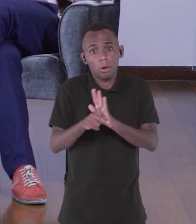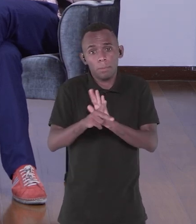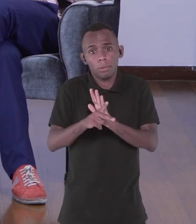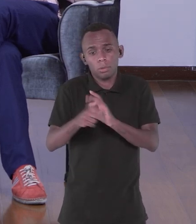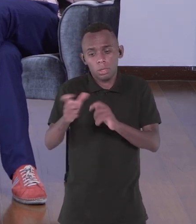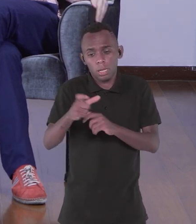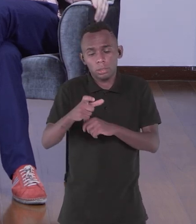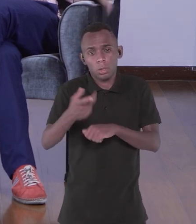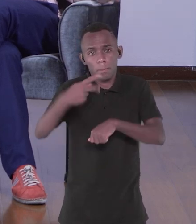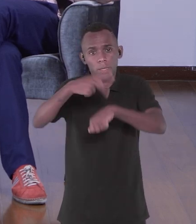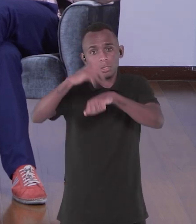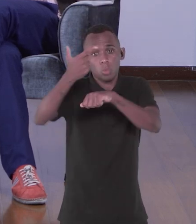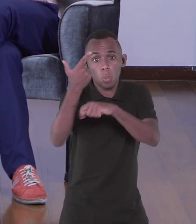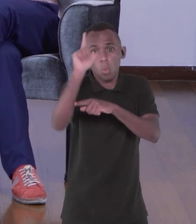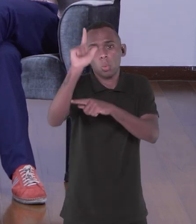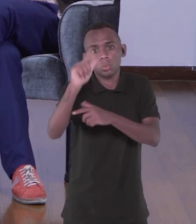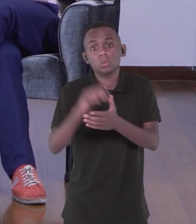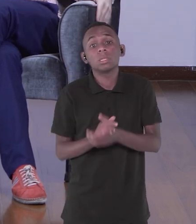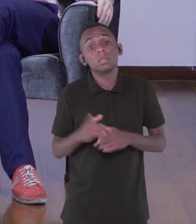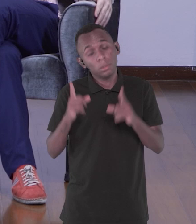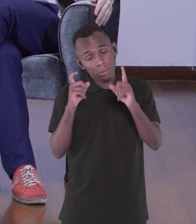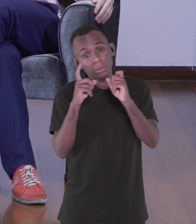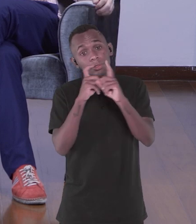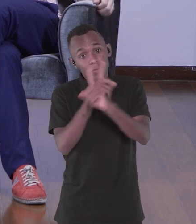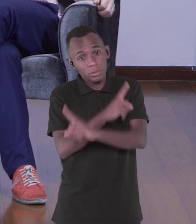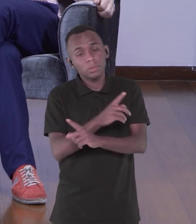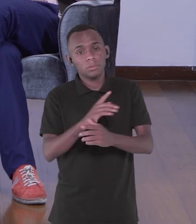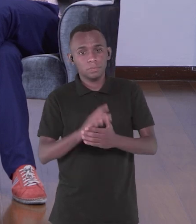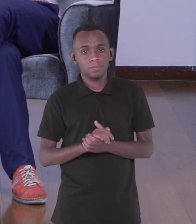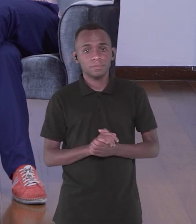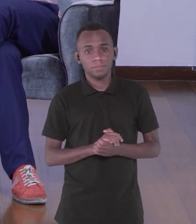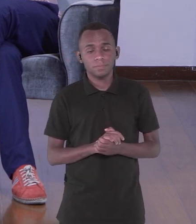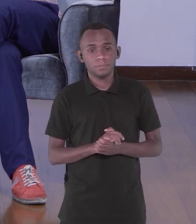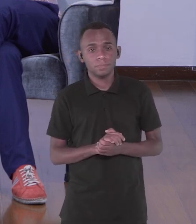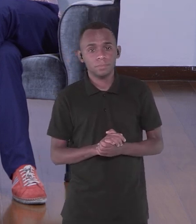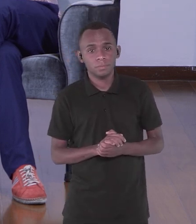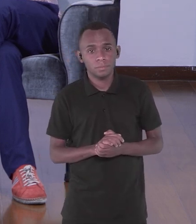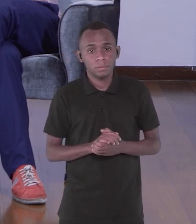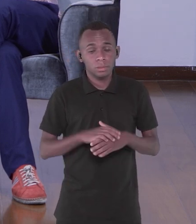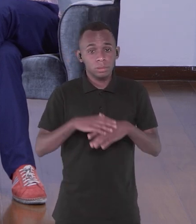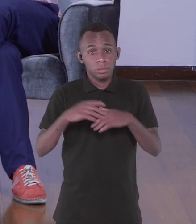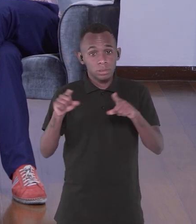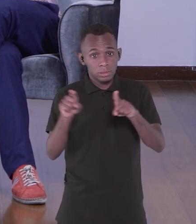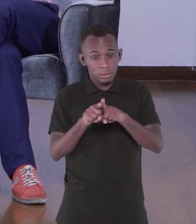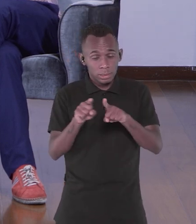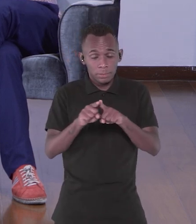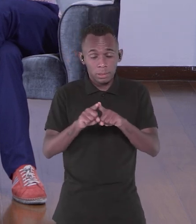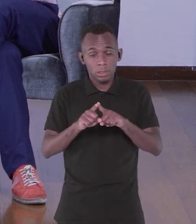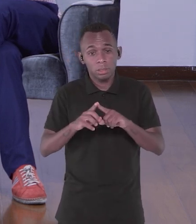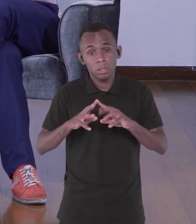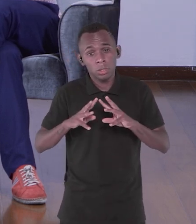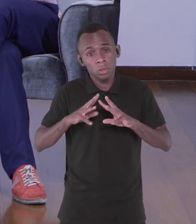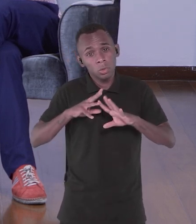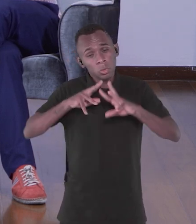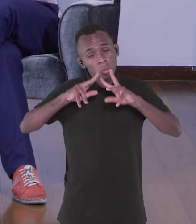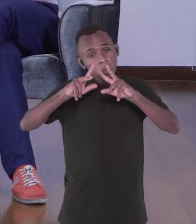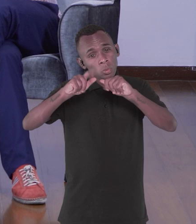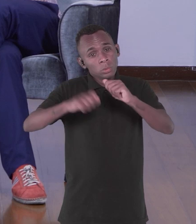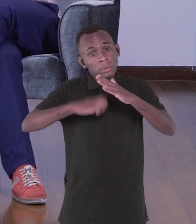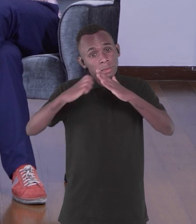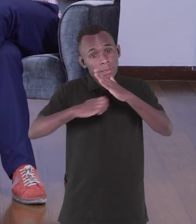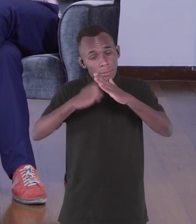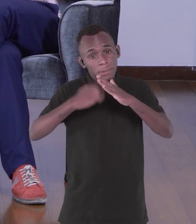ocidental. Complicado, já começa complicada a história. E todas as empresas ocidentais que estavam na